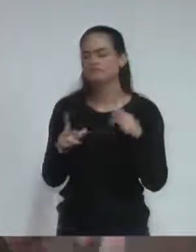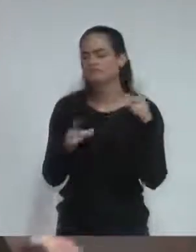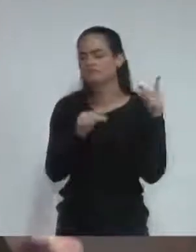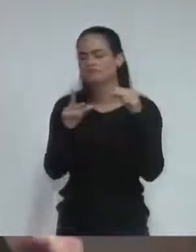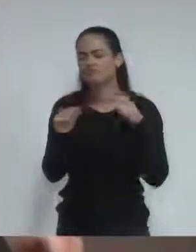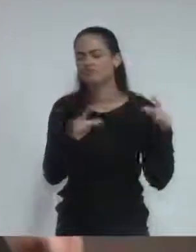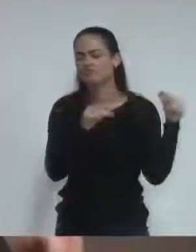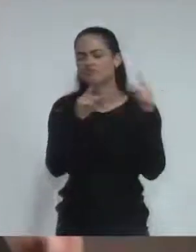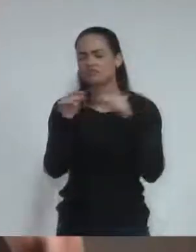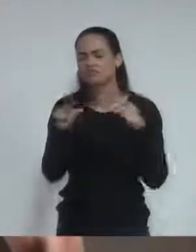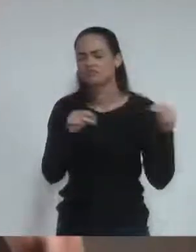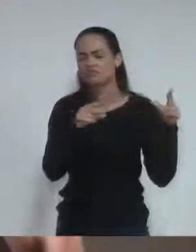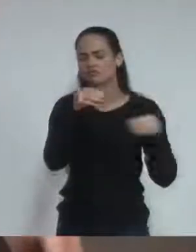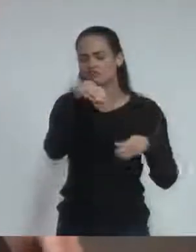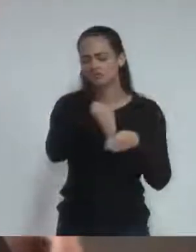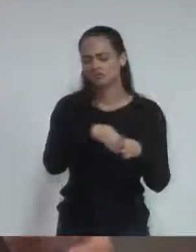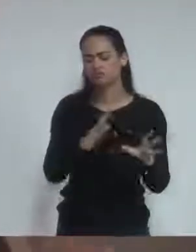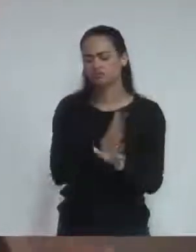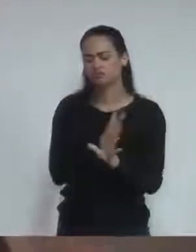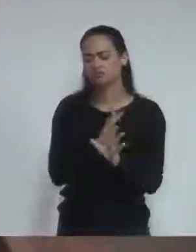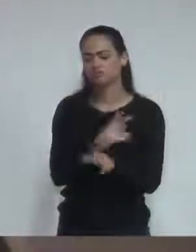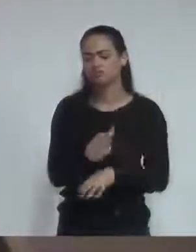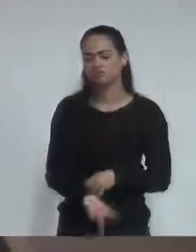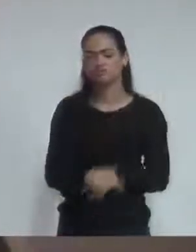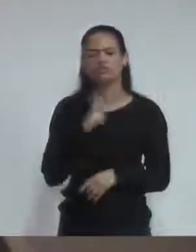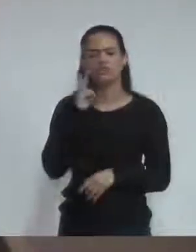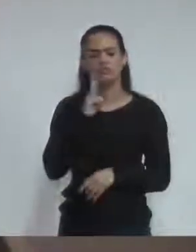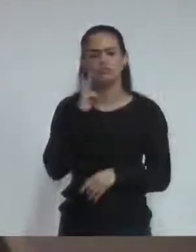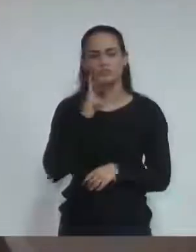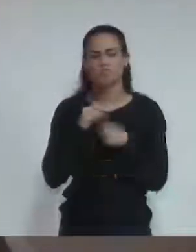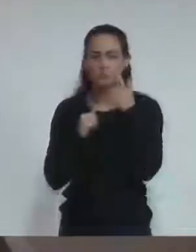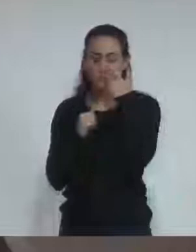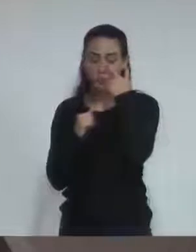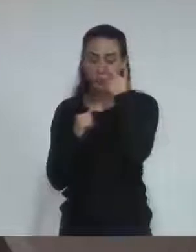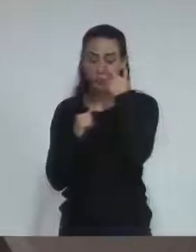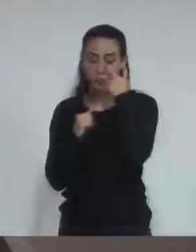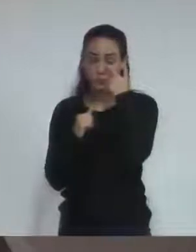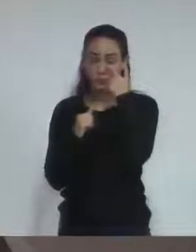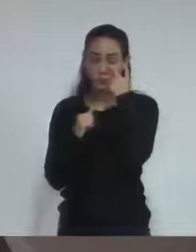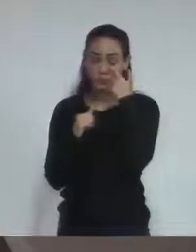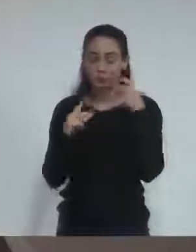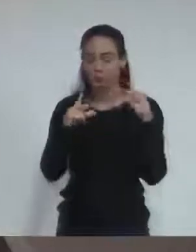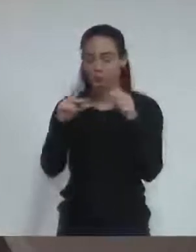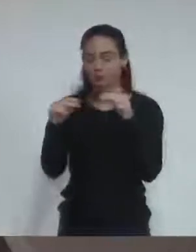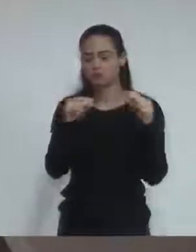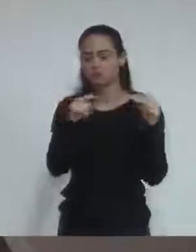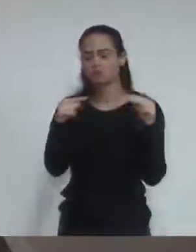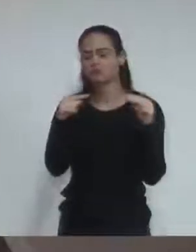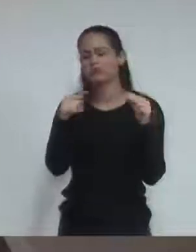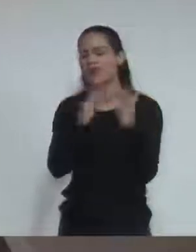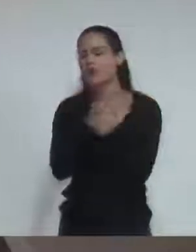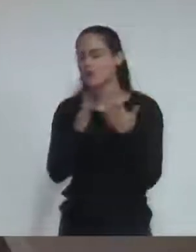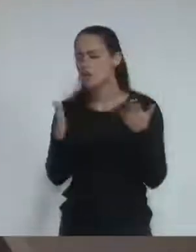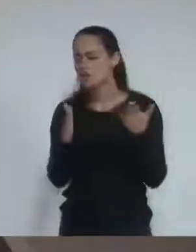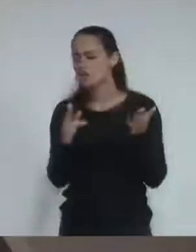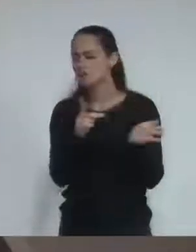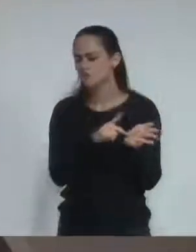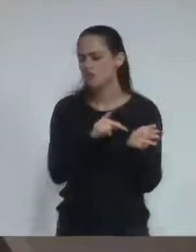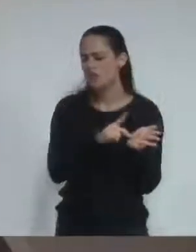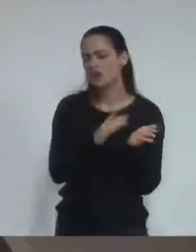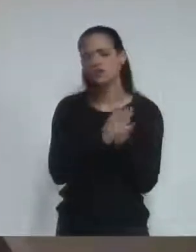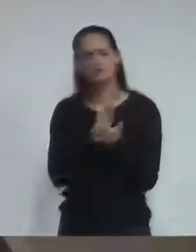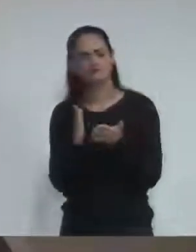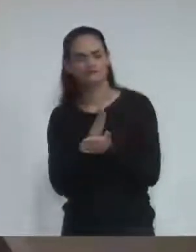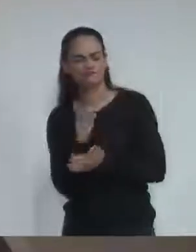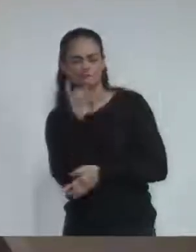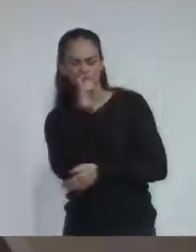história na cidade. Nesses rumores, nesses comentários, talvez tenha alguns que sejam verdadeiros e outros que sejam falsos, né? Porque sempre tem gente querendo jogar lenha